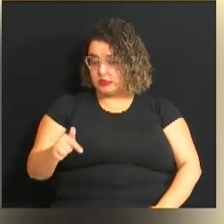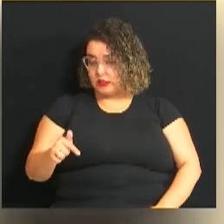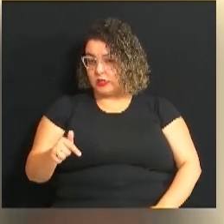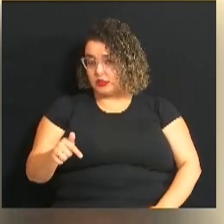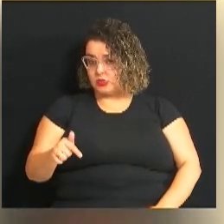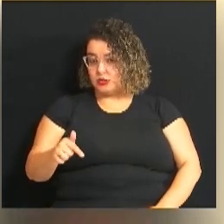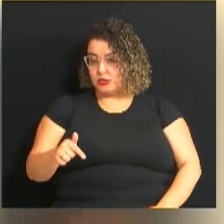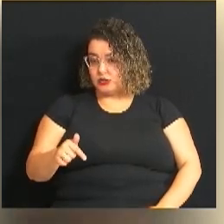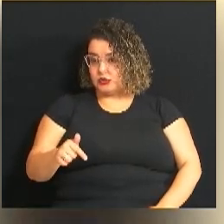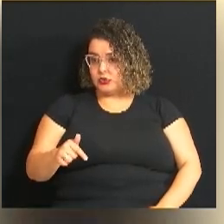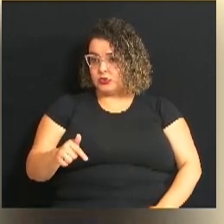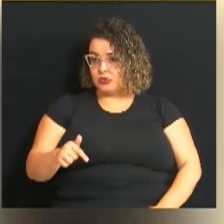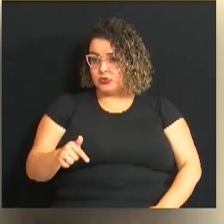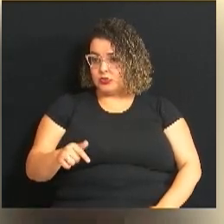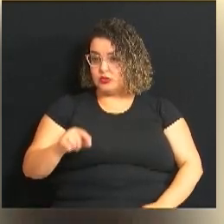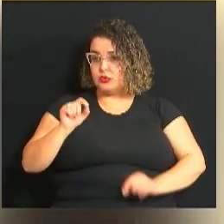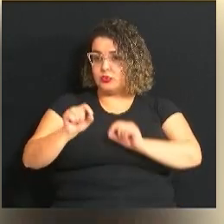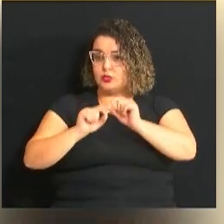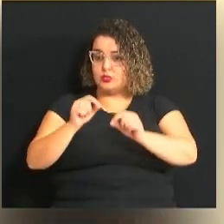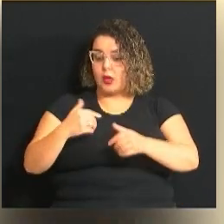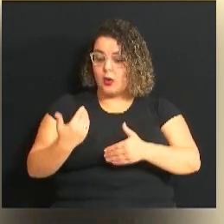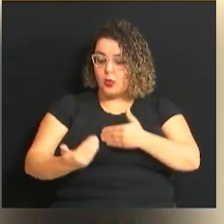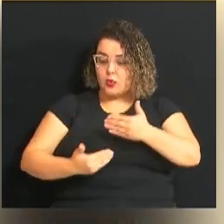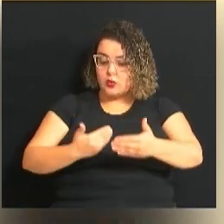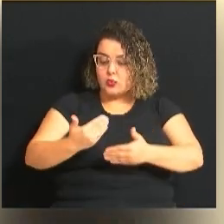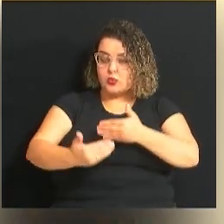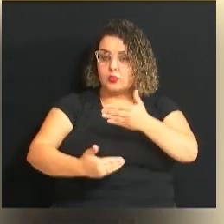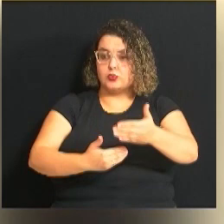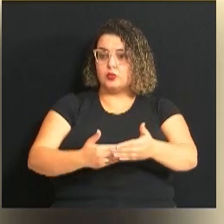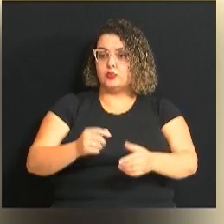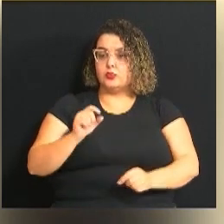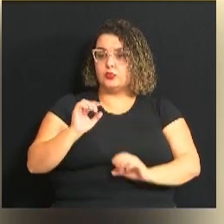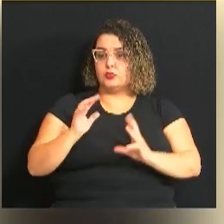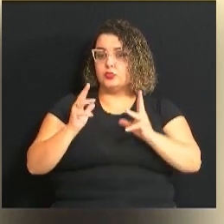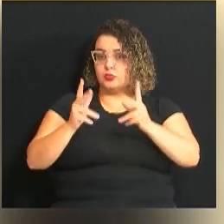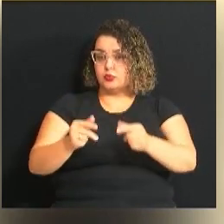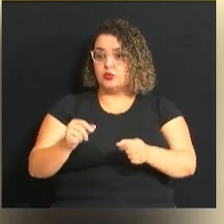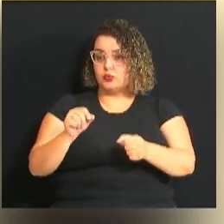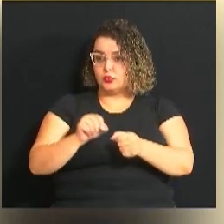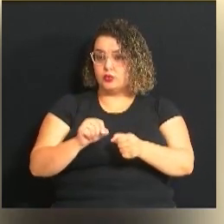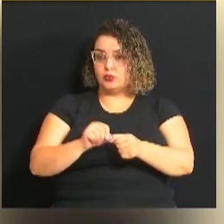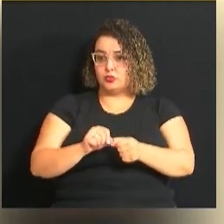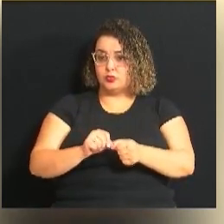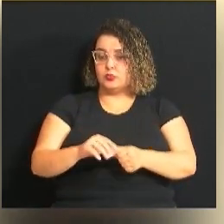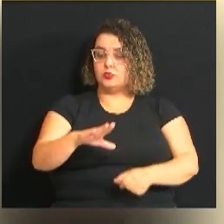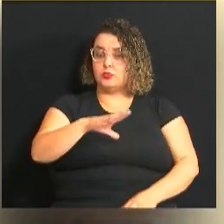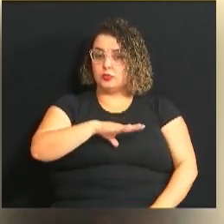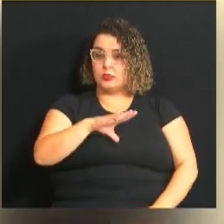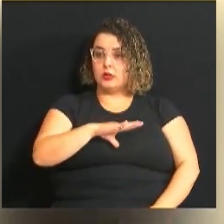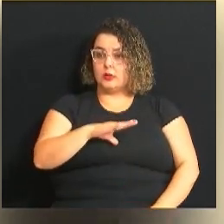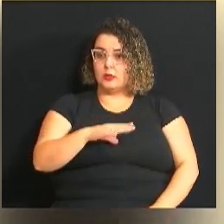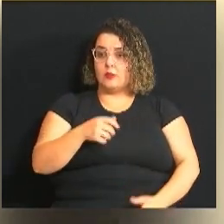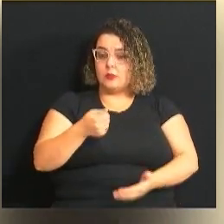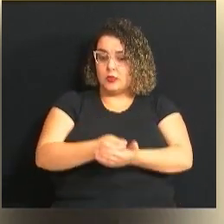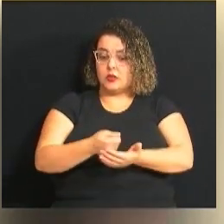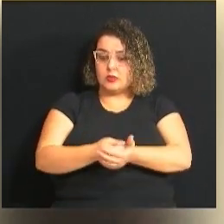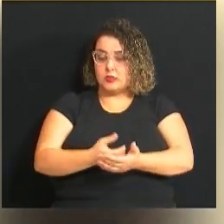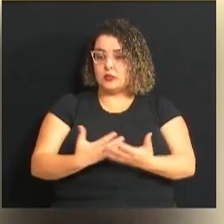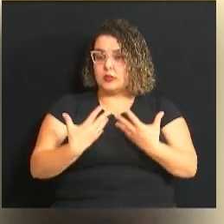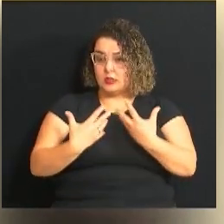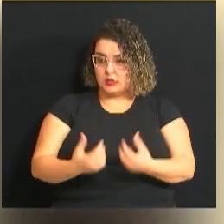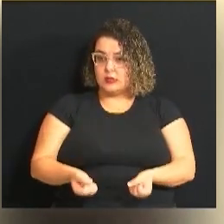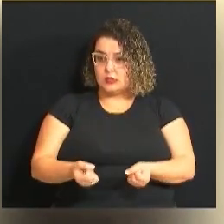que dispõe a cerca dos procedimentos que os municípios devem adotar